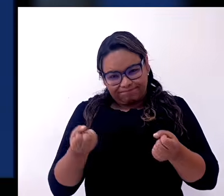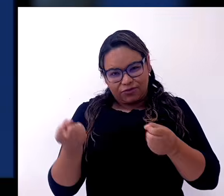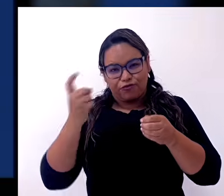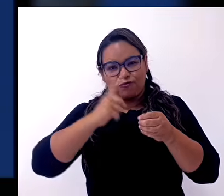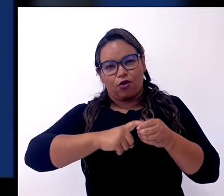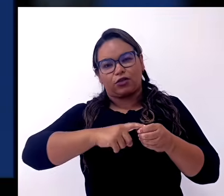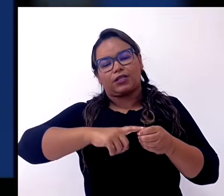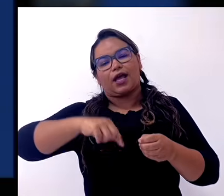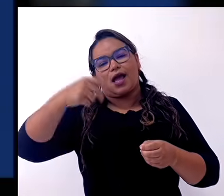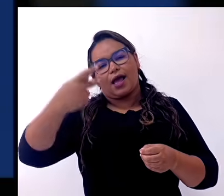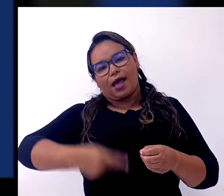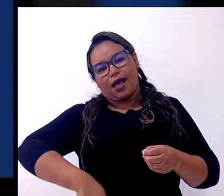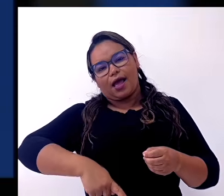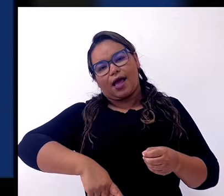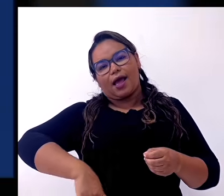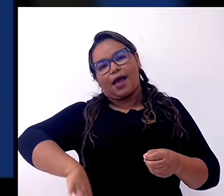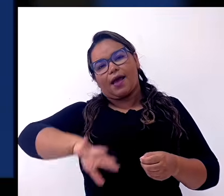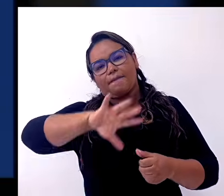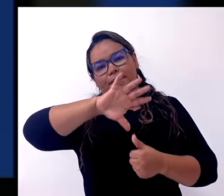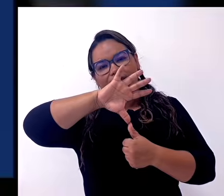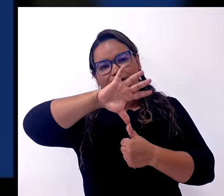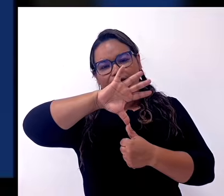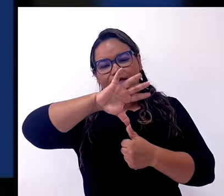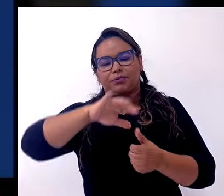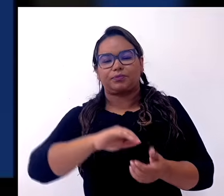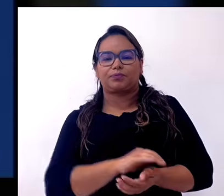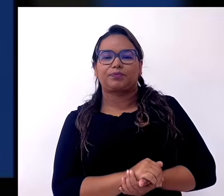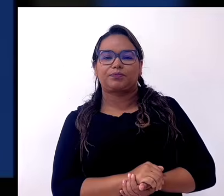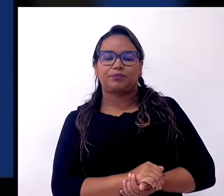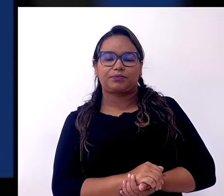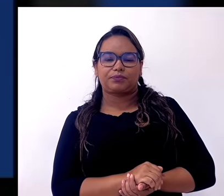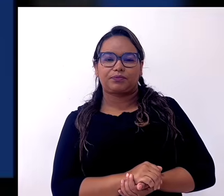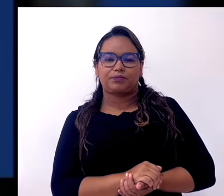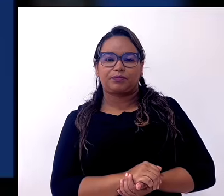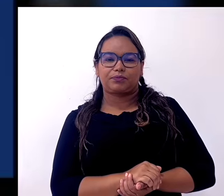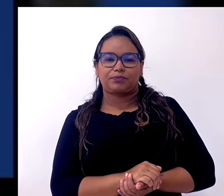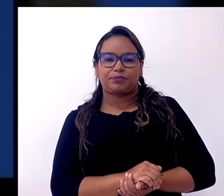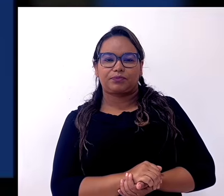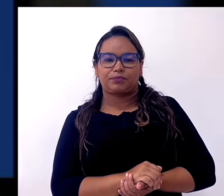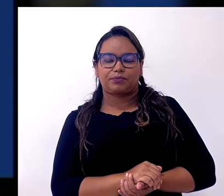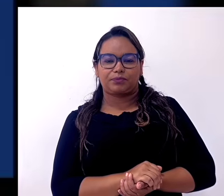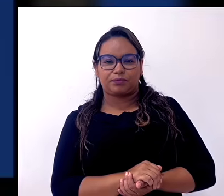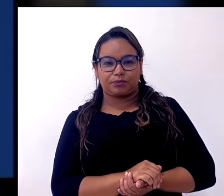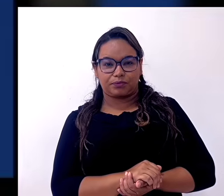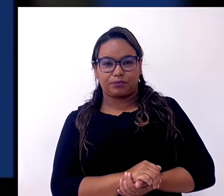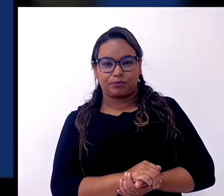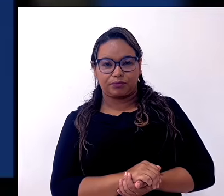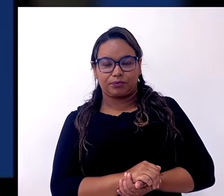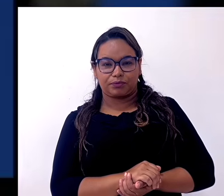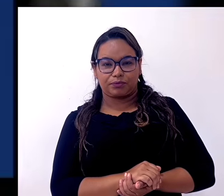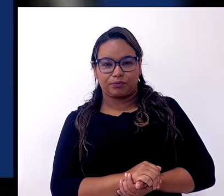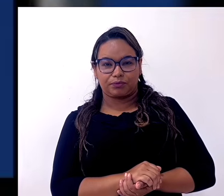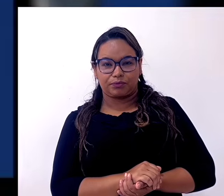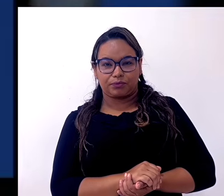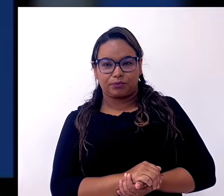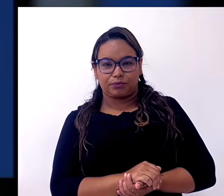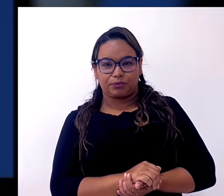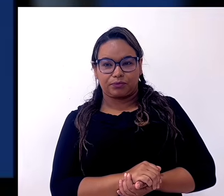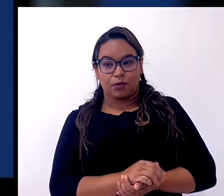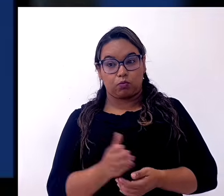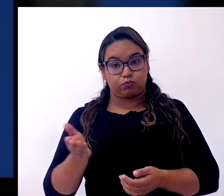Senhores e senhoras, Sua Santidade o Papa João Paulo II e o vice-presidente dos Estados Unidos e o